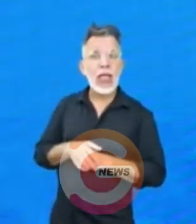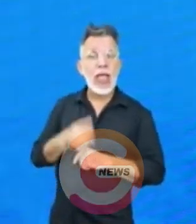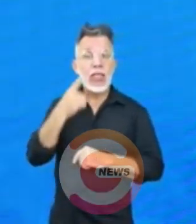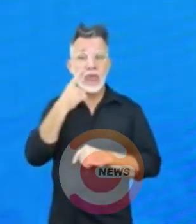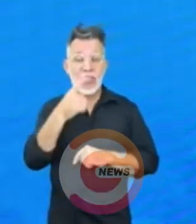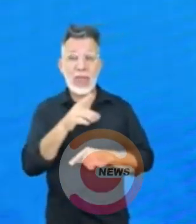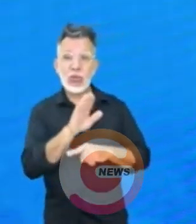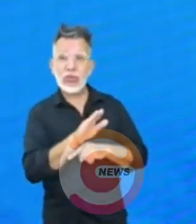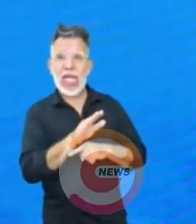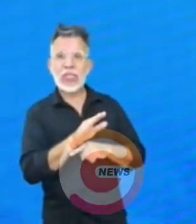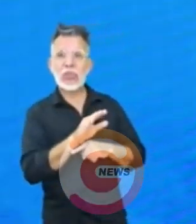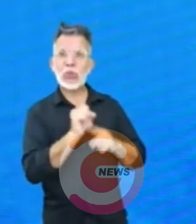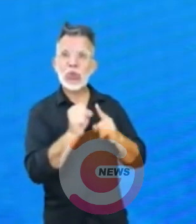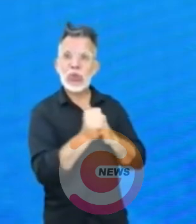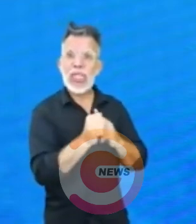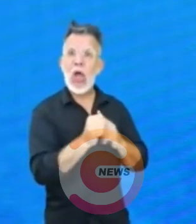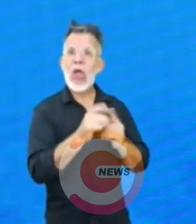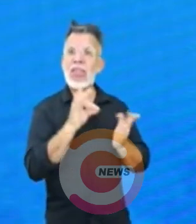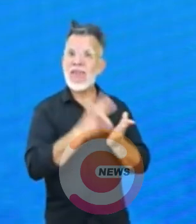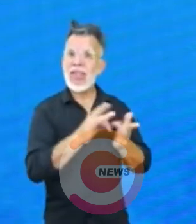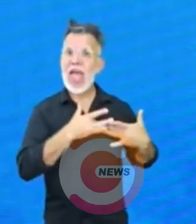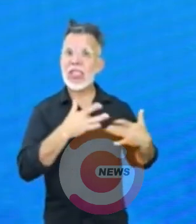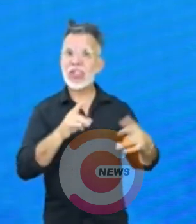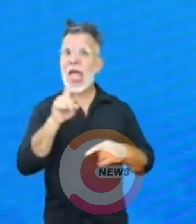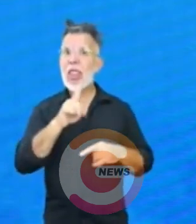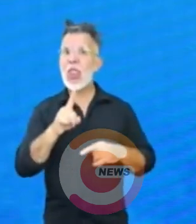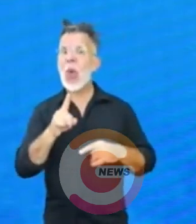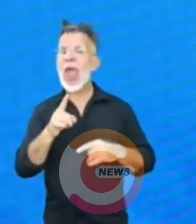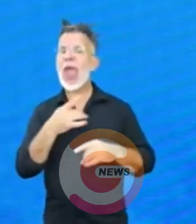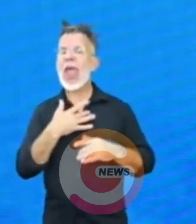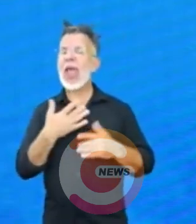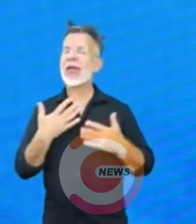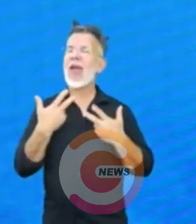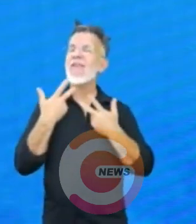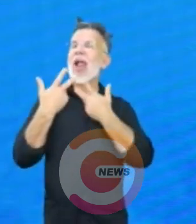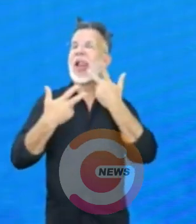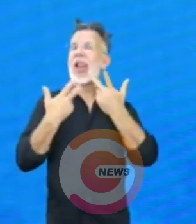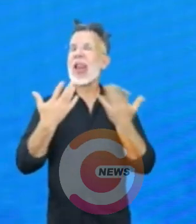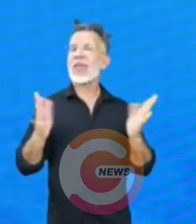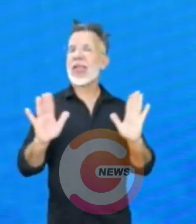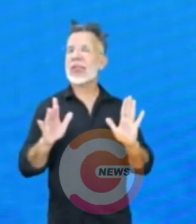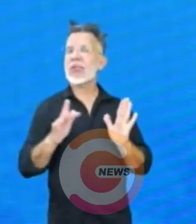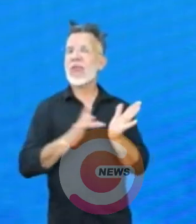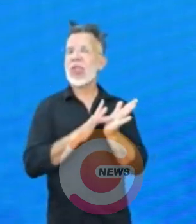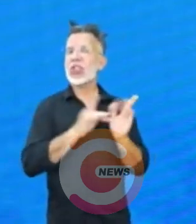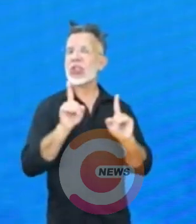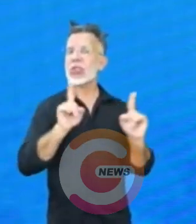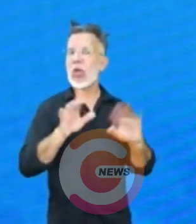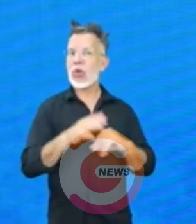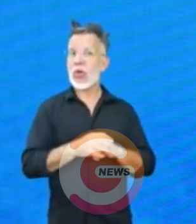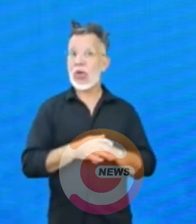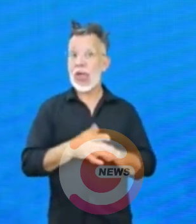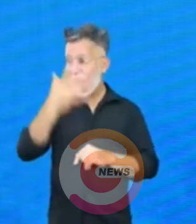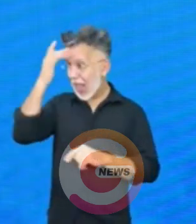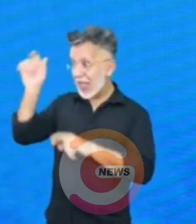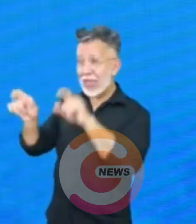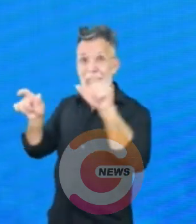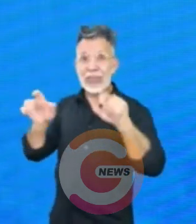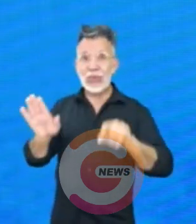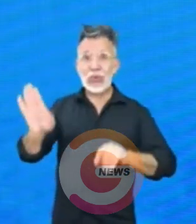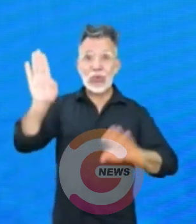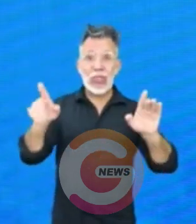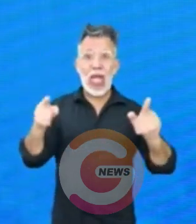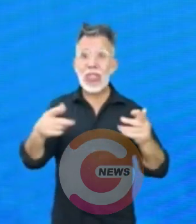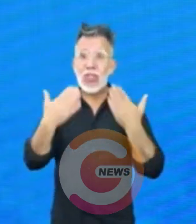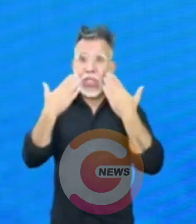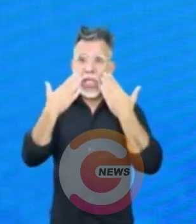Ladainha não ia ficar colocando um Celta na declaração e fica andando de Corola blindado essas pessoas já mostraram que el você que é uma